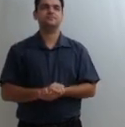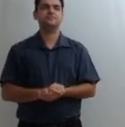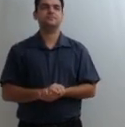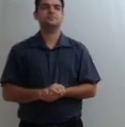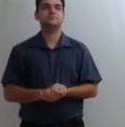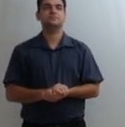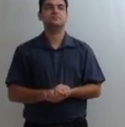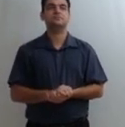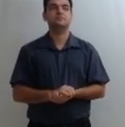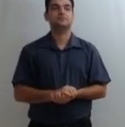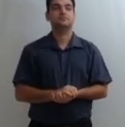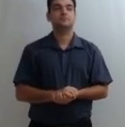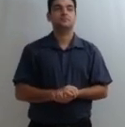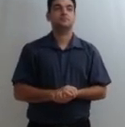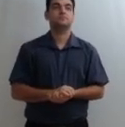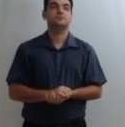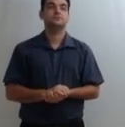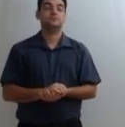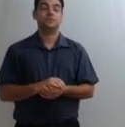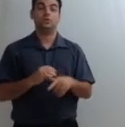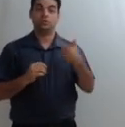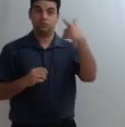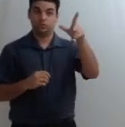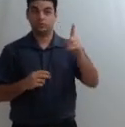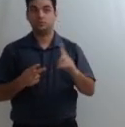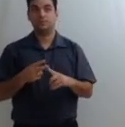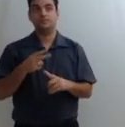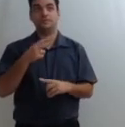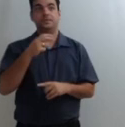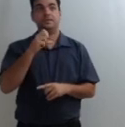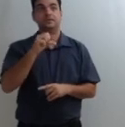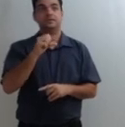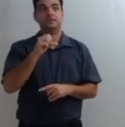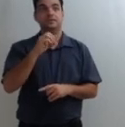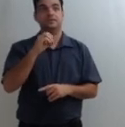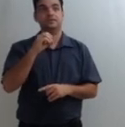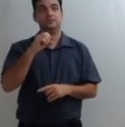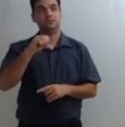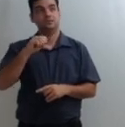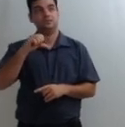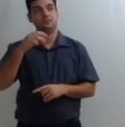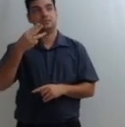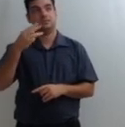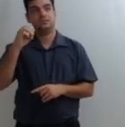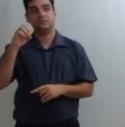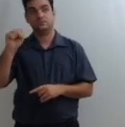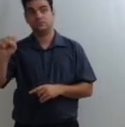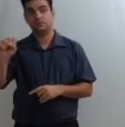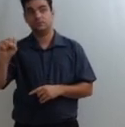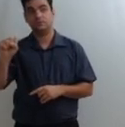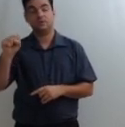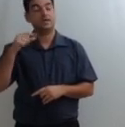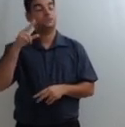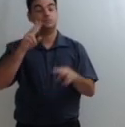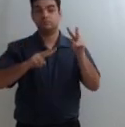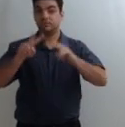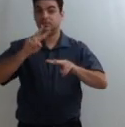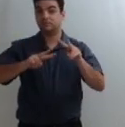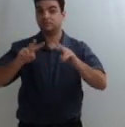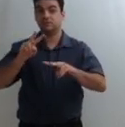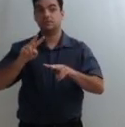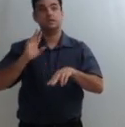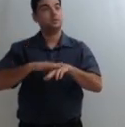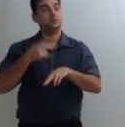E o seguinte, que é o HC 609-038, há, na verdade, uma observação, senhor presidente, Vossa Excelência,